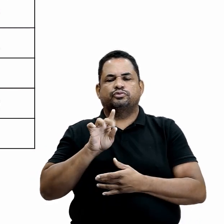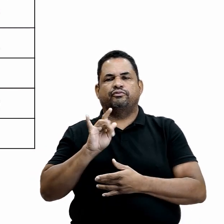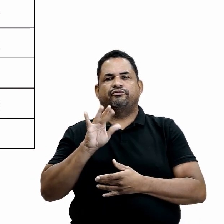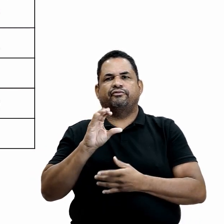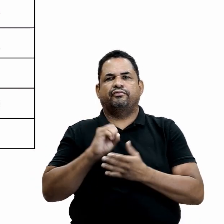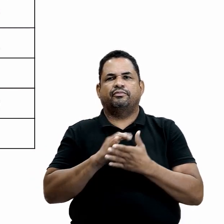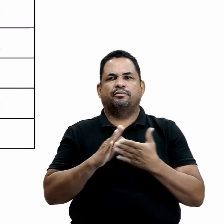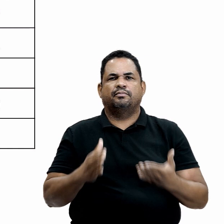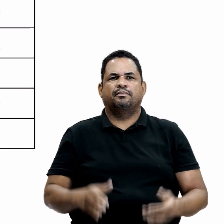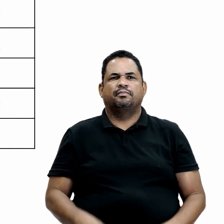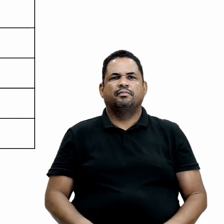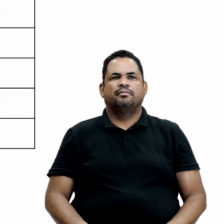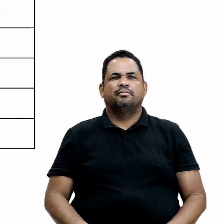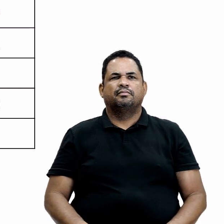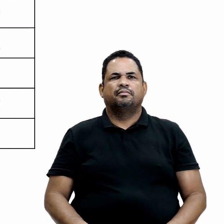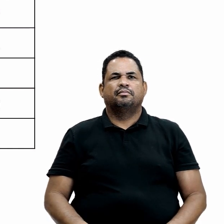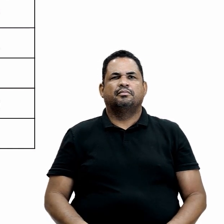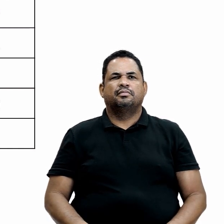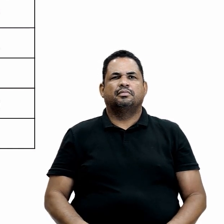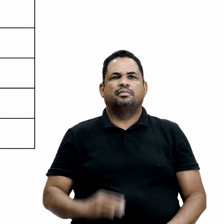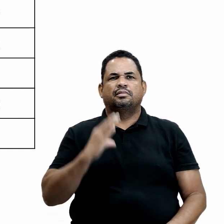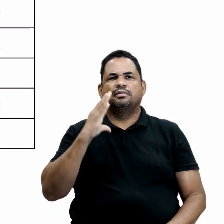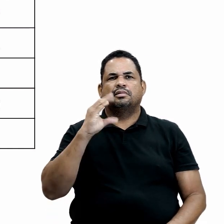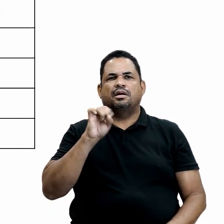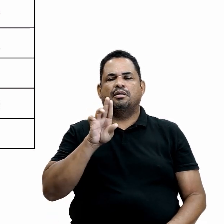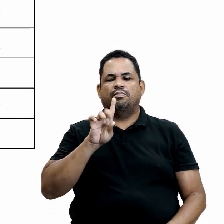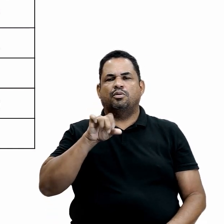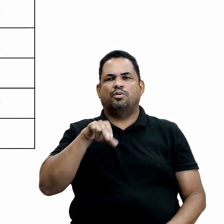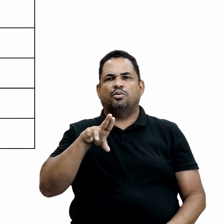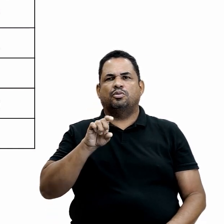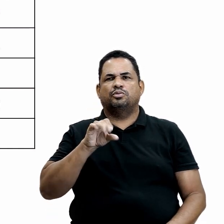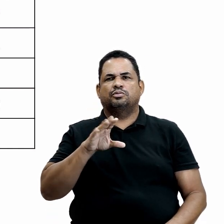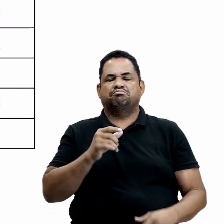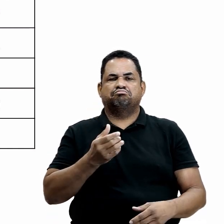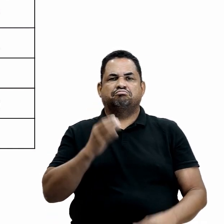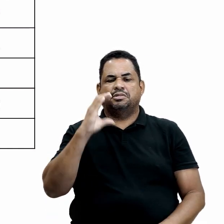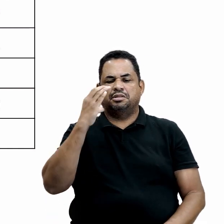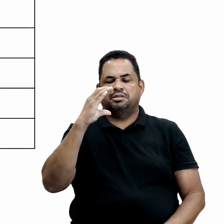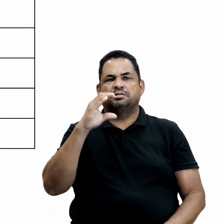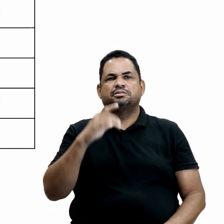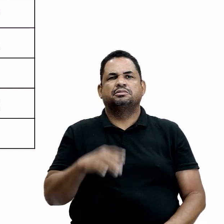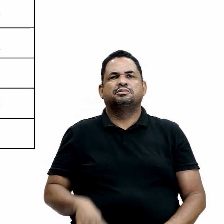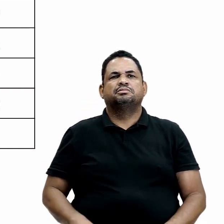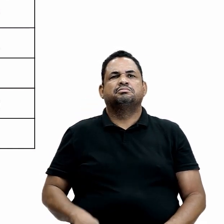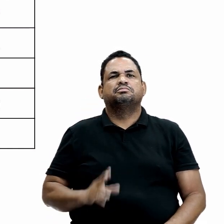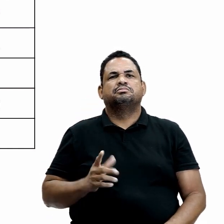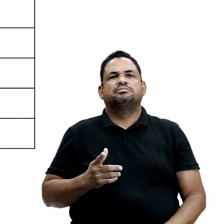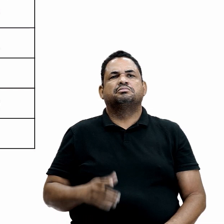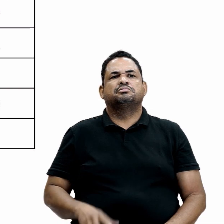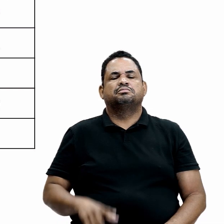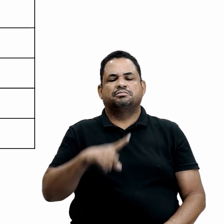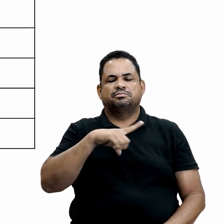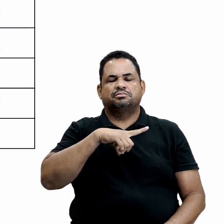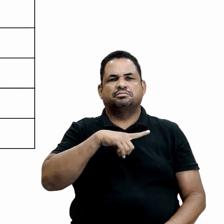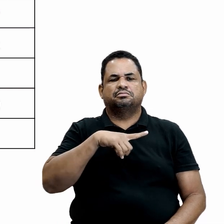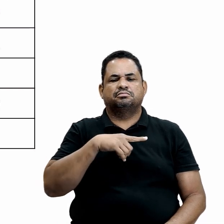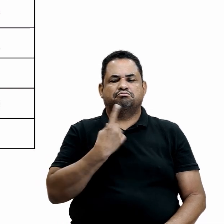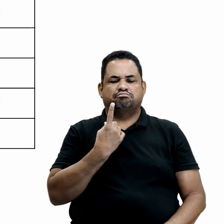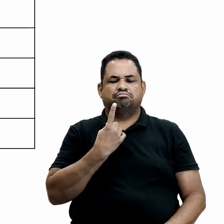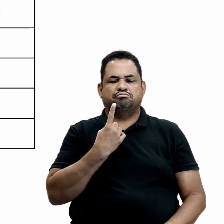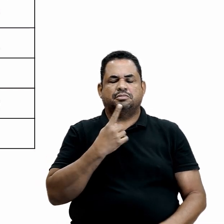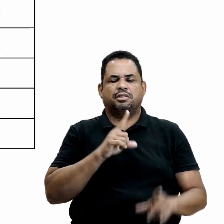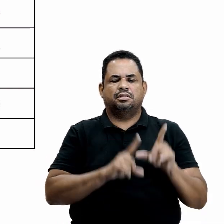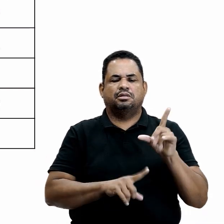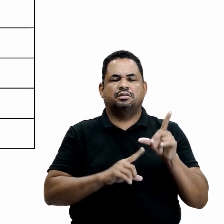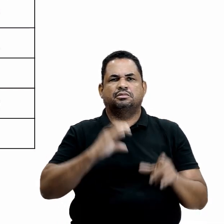enxofre. Carbono é uma letra só. Toda vida que você tiver aqui apenas uma letra no